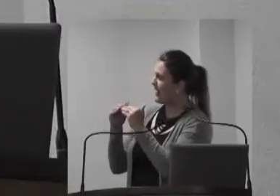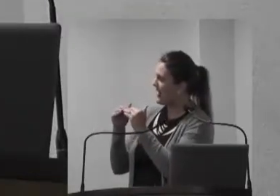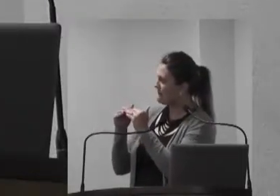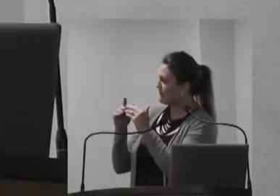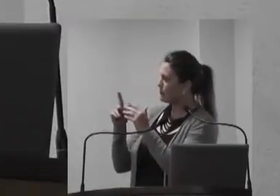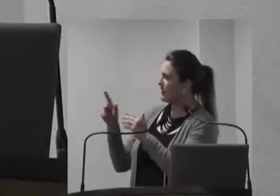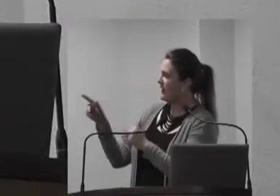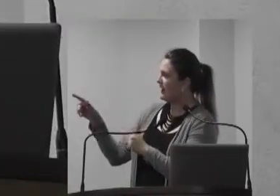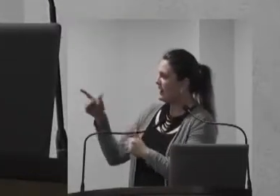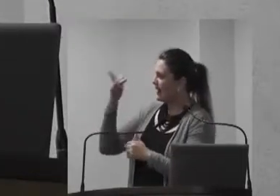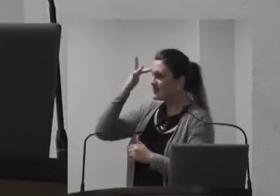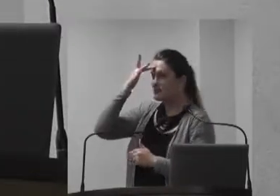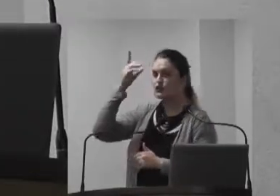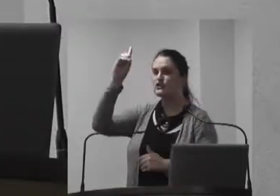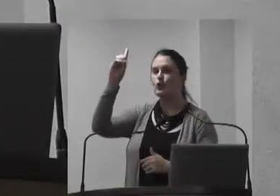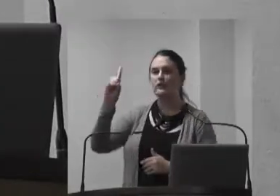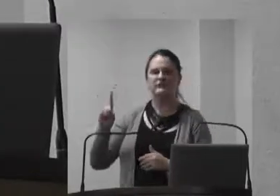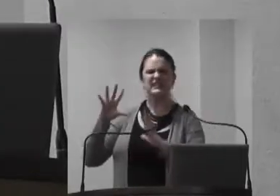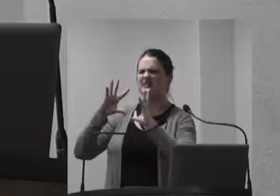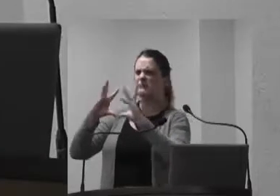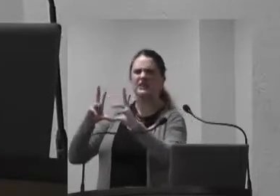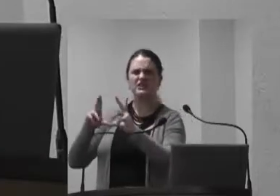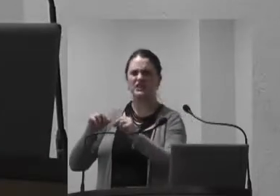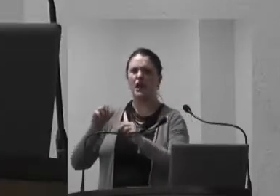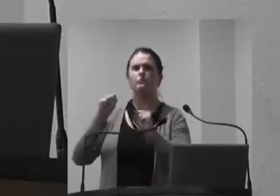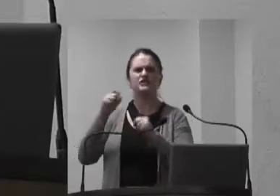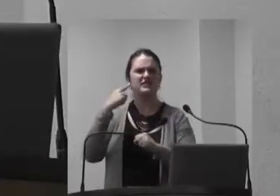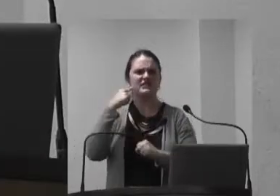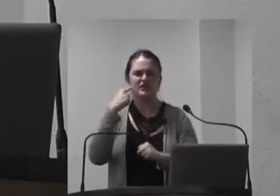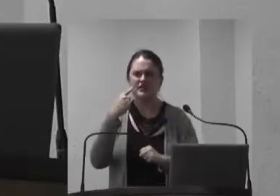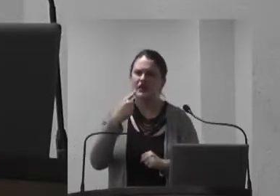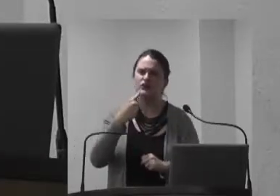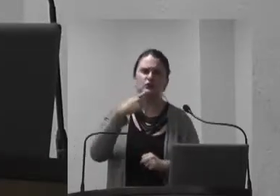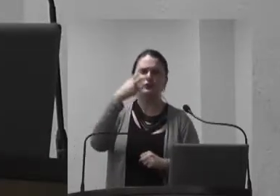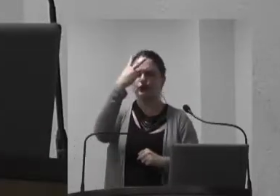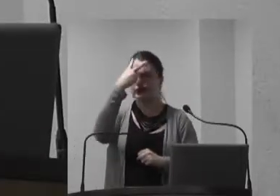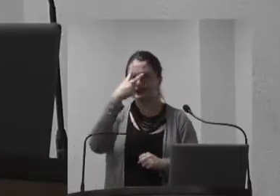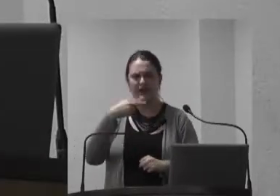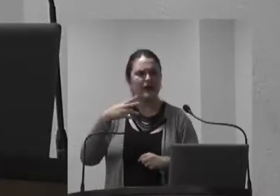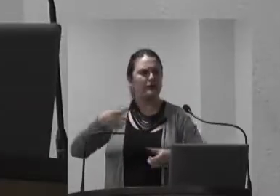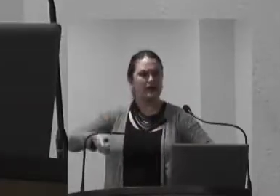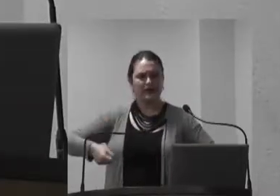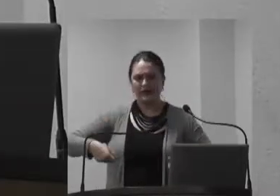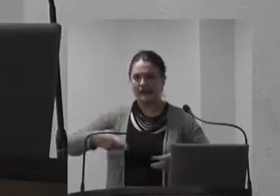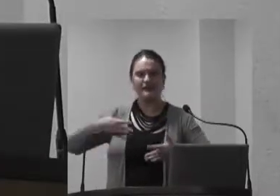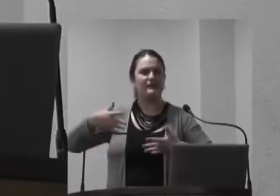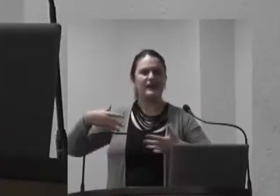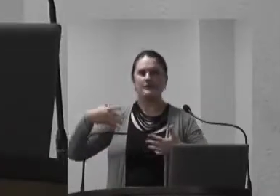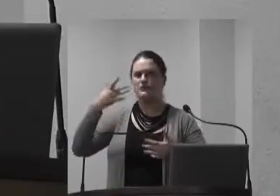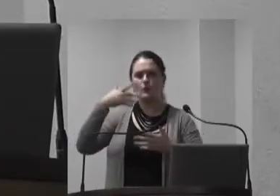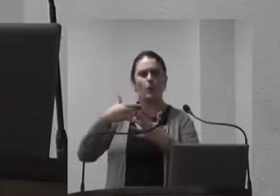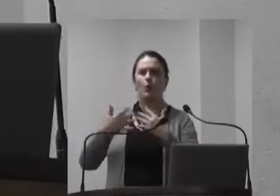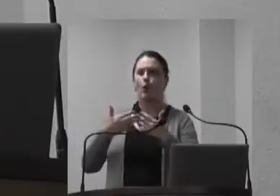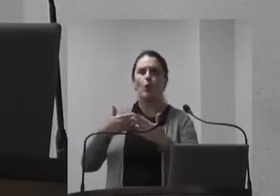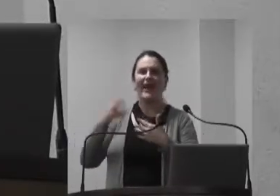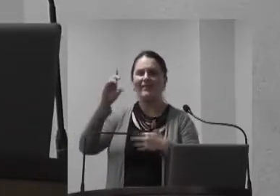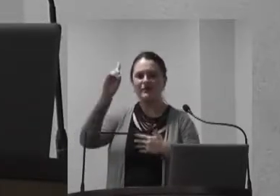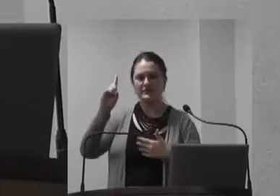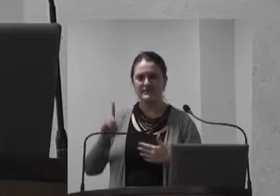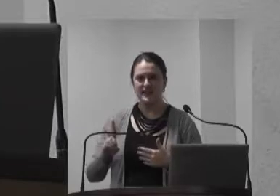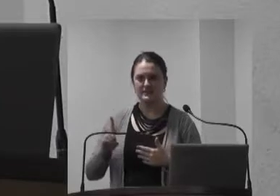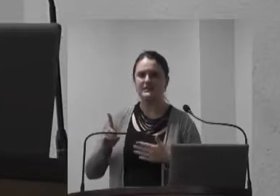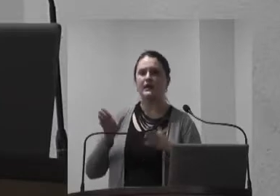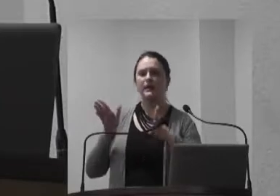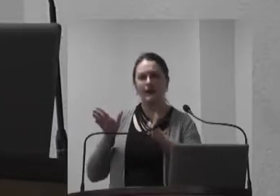se enquadravam, as pessoas com deficiência, de maneira geral, podia ser surdo, cego, cadeirante, né? A pessoa com